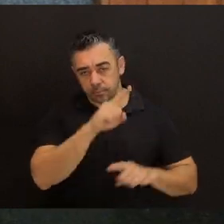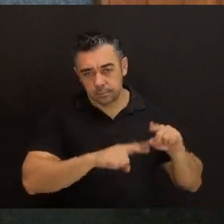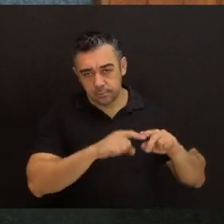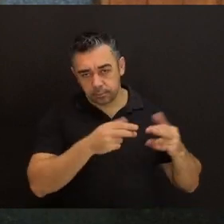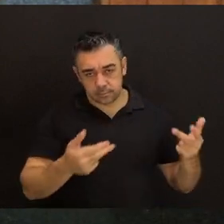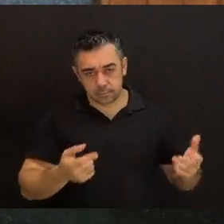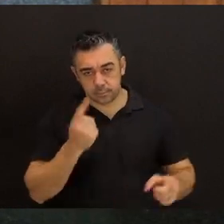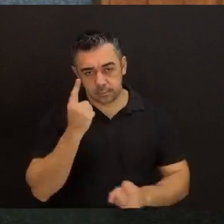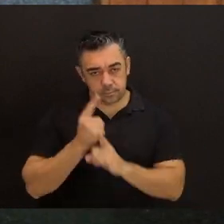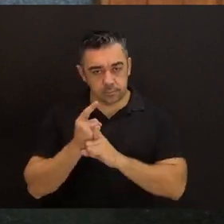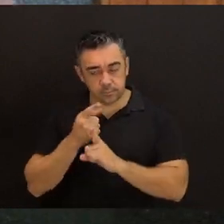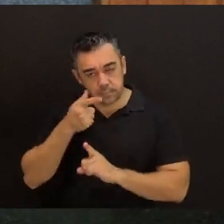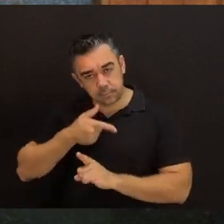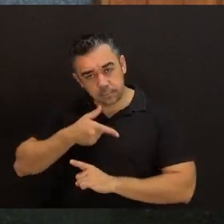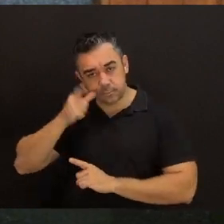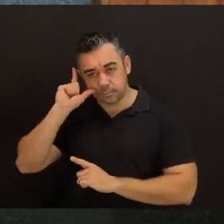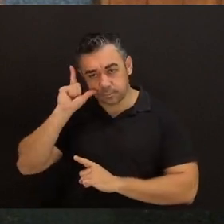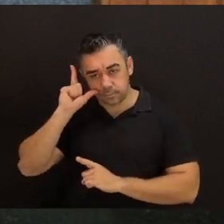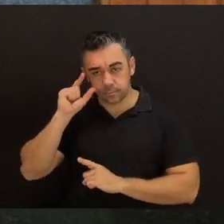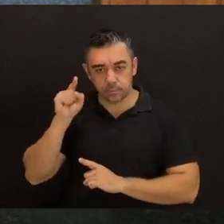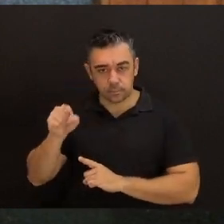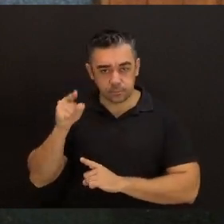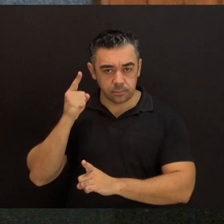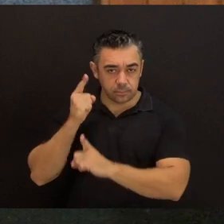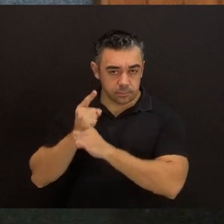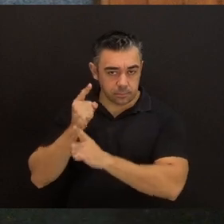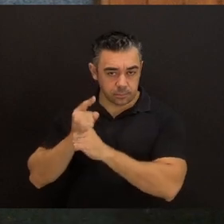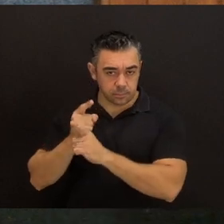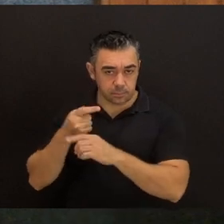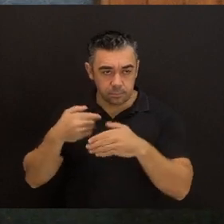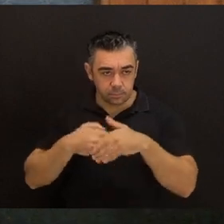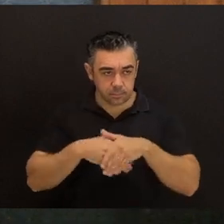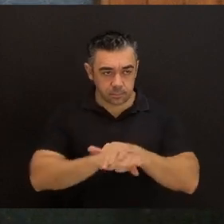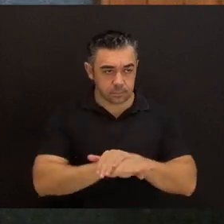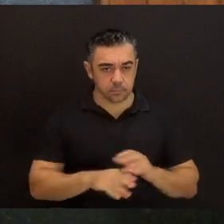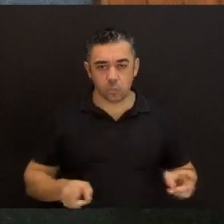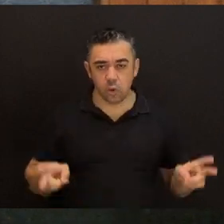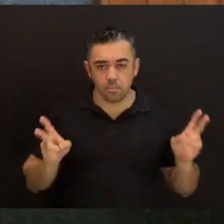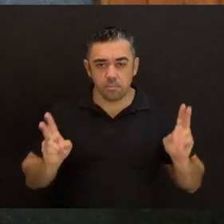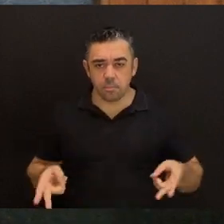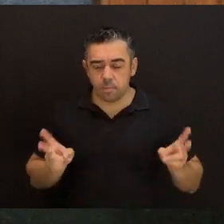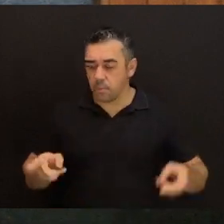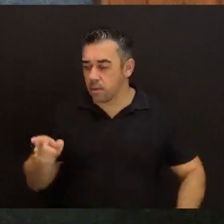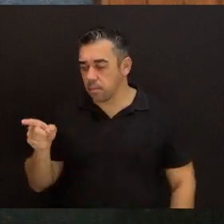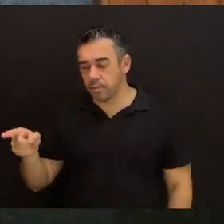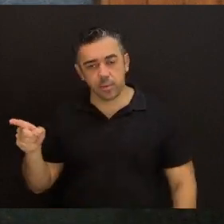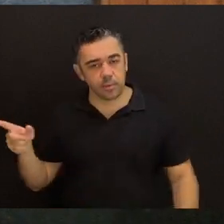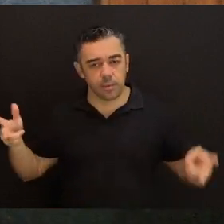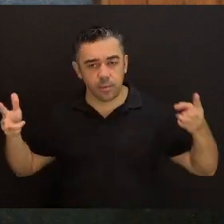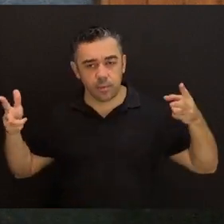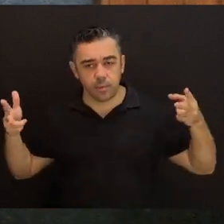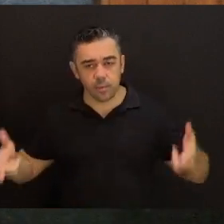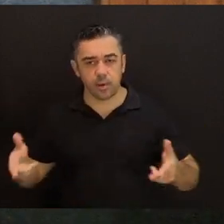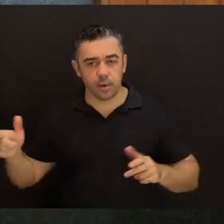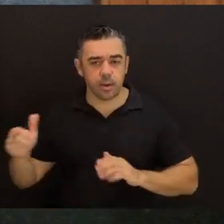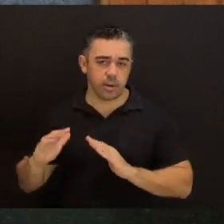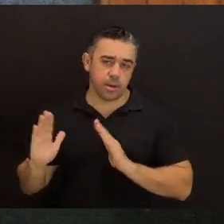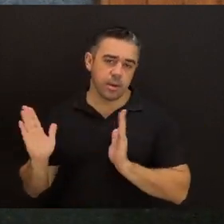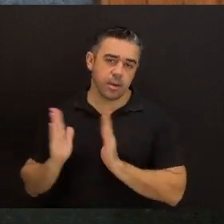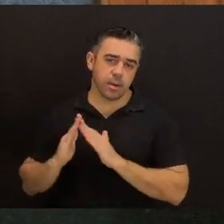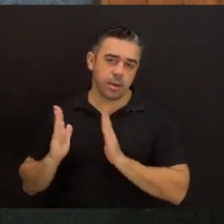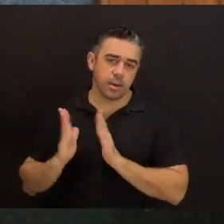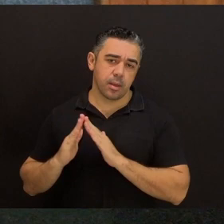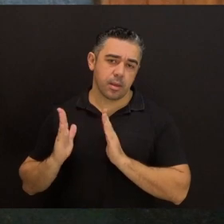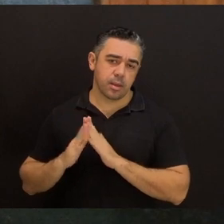encontramos ontem no depósito da Secretaria Municipal de Saúde São os mesmos objetos idênticos aos objetos que nós encontramos